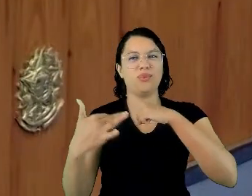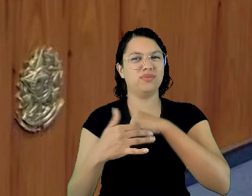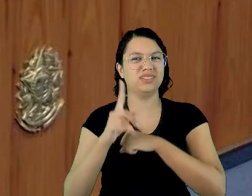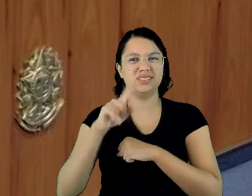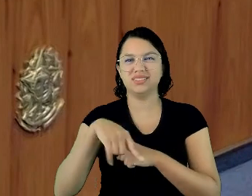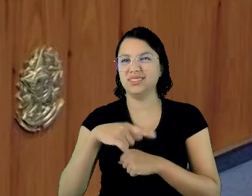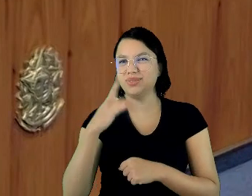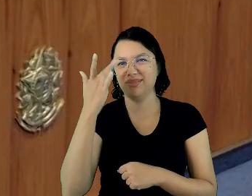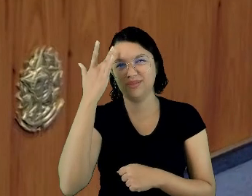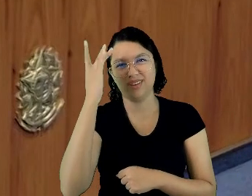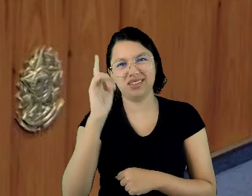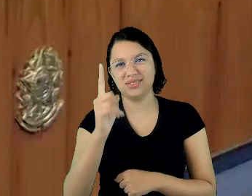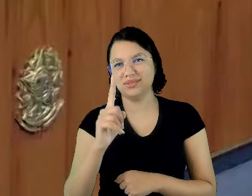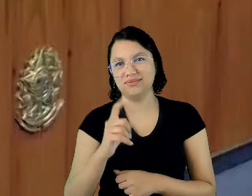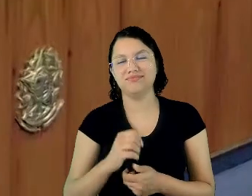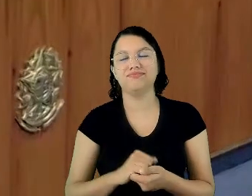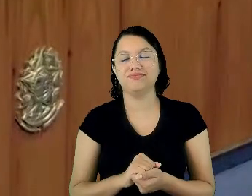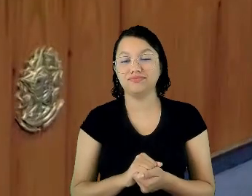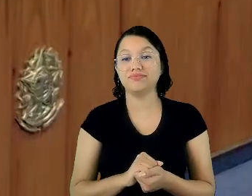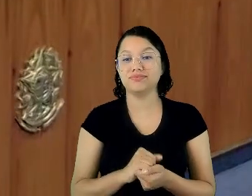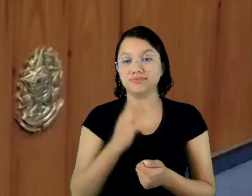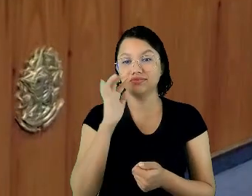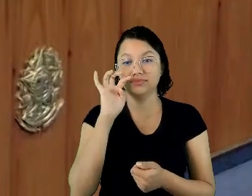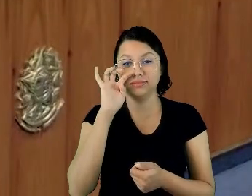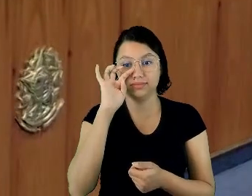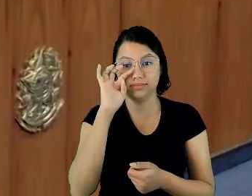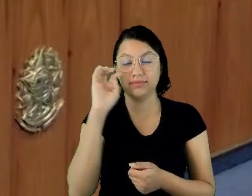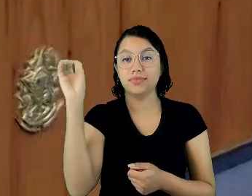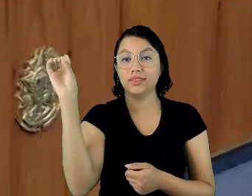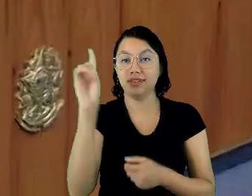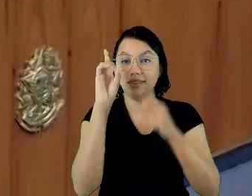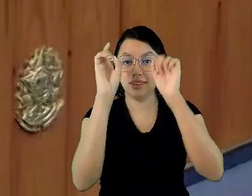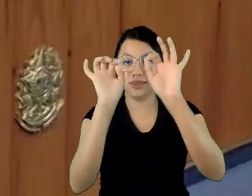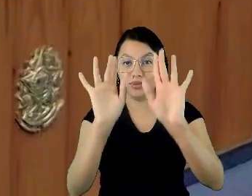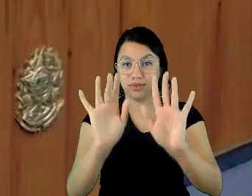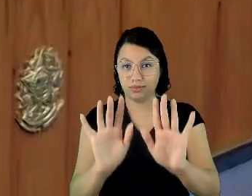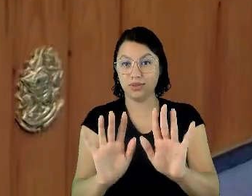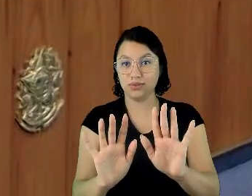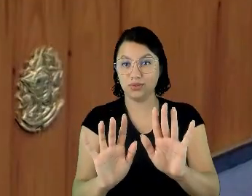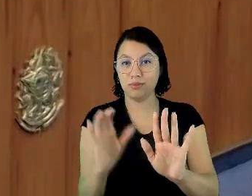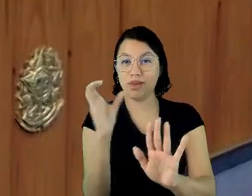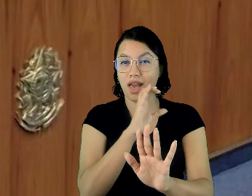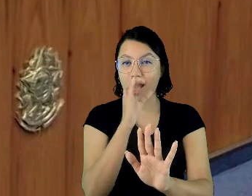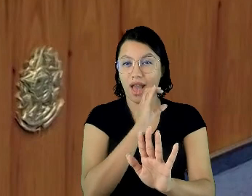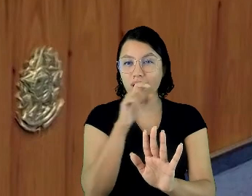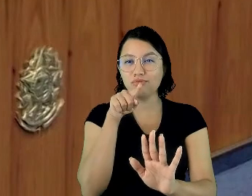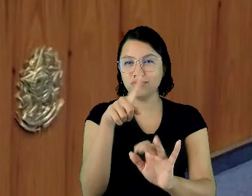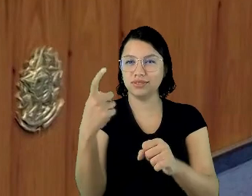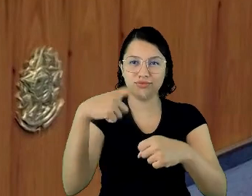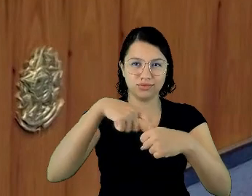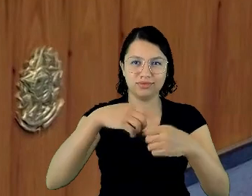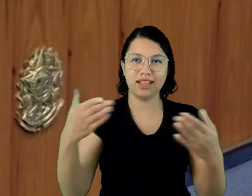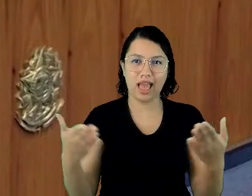que Deus possa lhe abençoar para que logo esteja de volta às suas atividades.